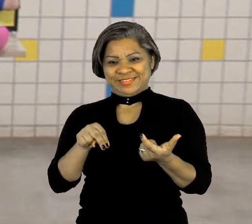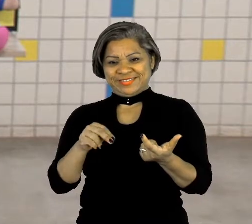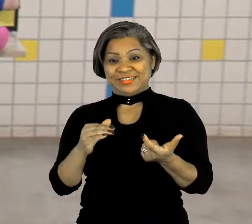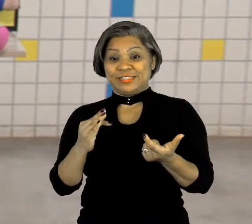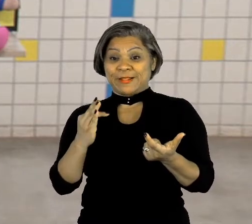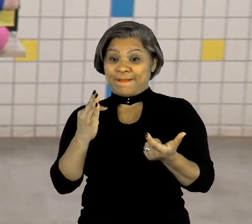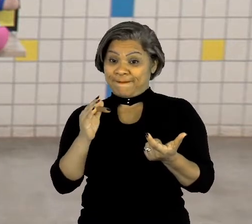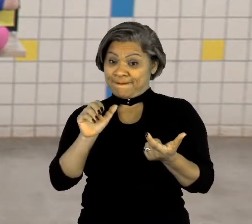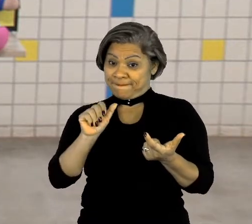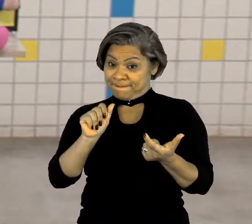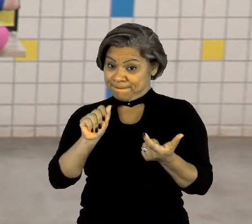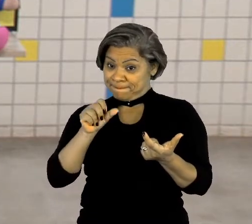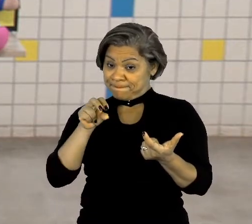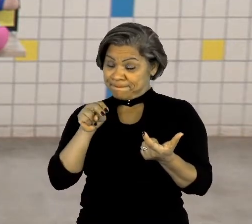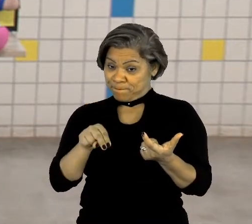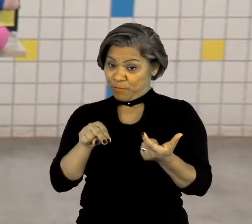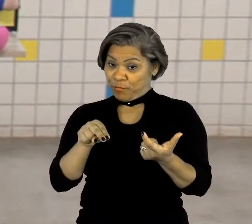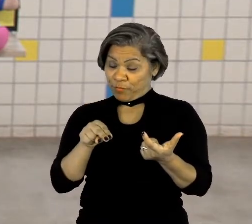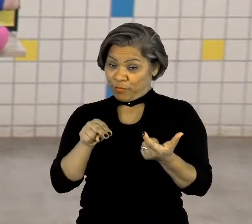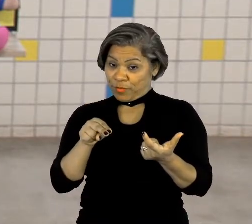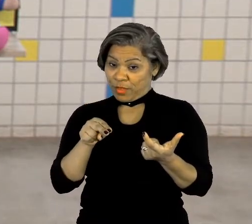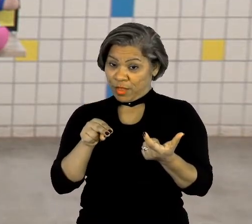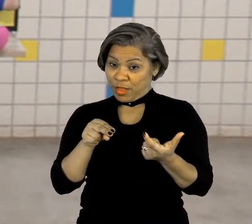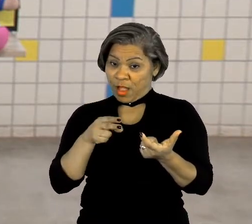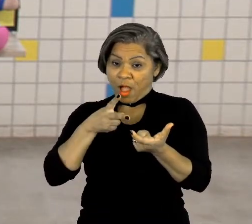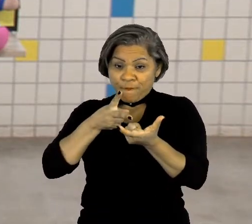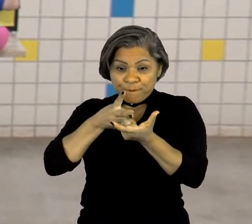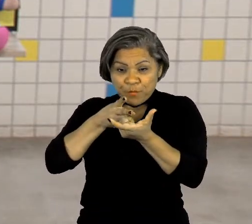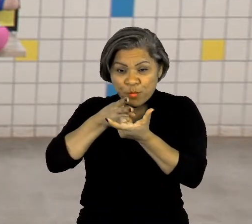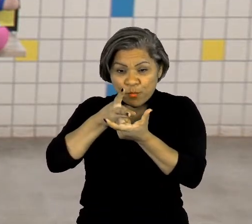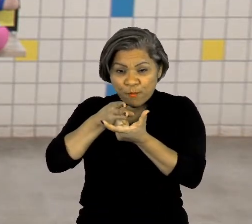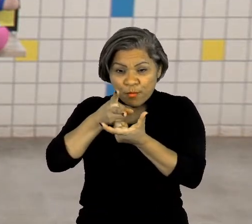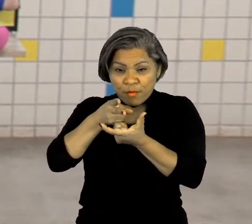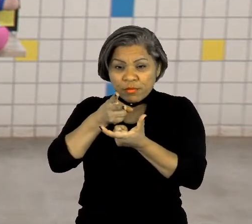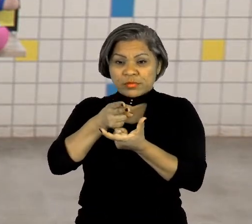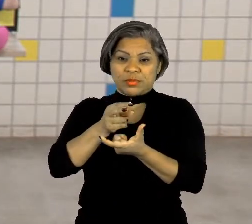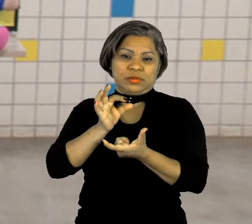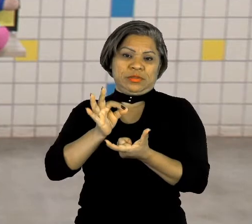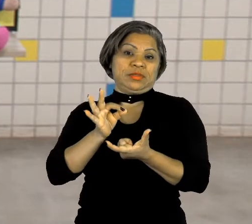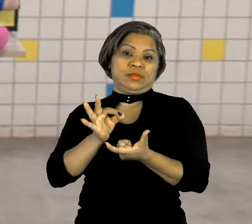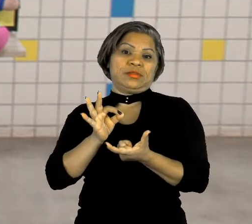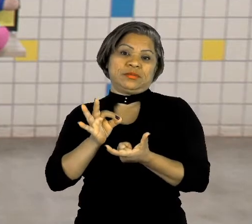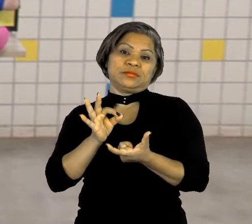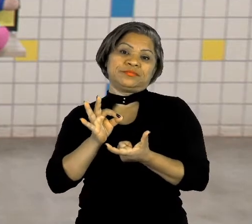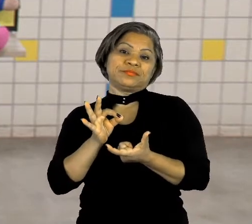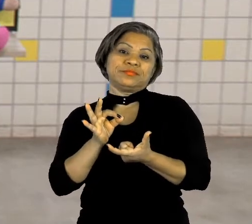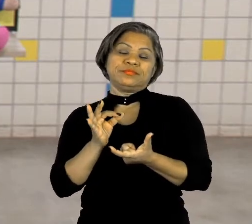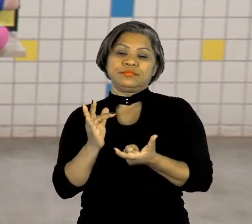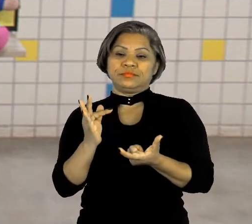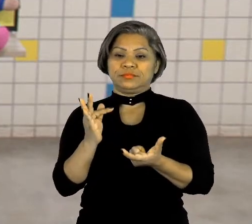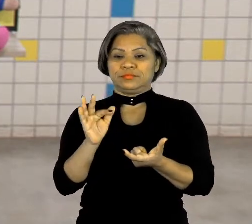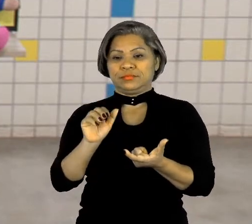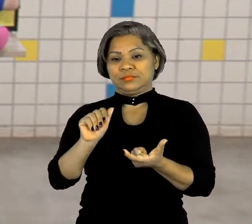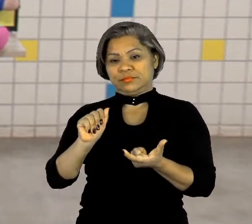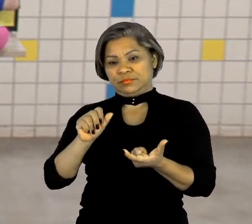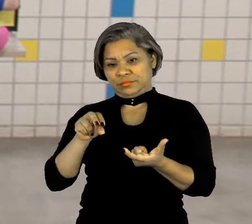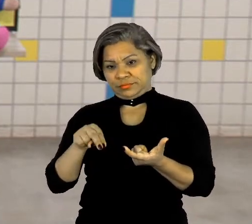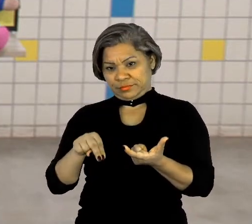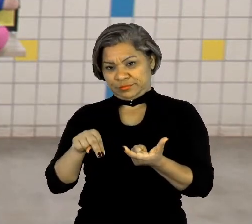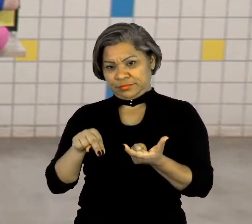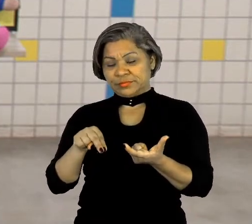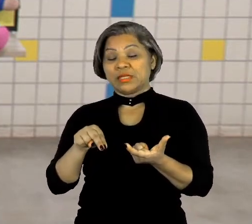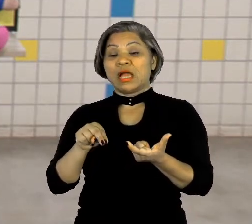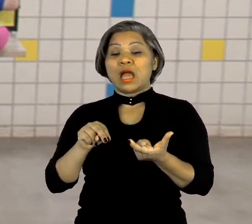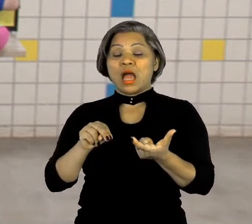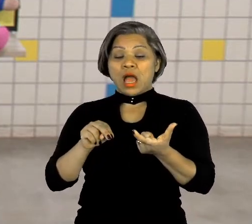eu vou cortar juntinho, ó. Fã. Certo? Ó. Fã. E a última